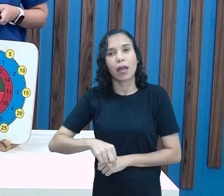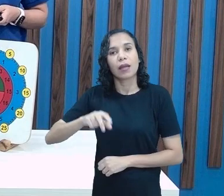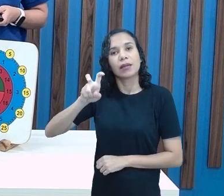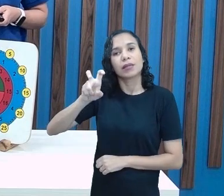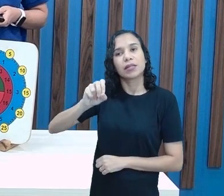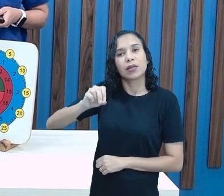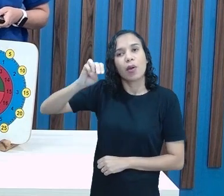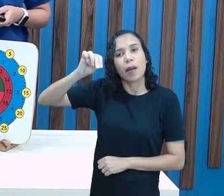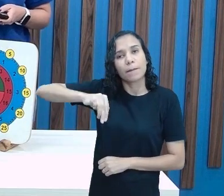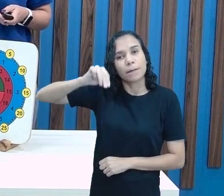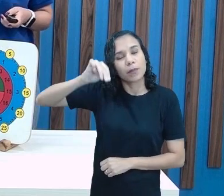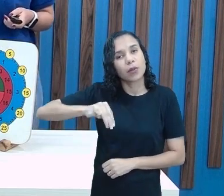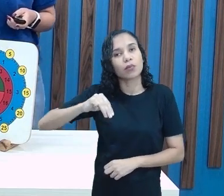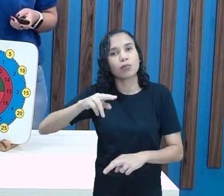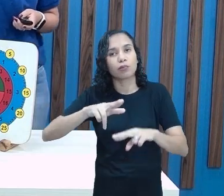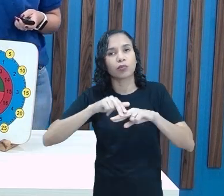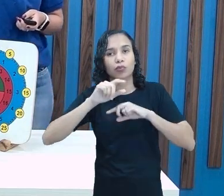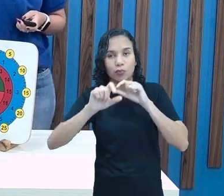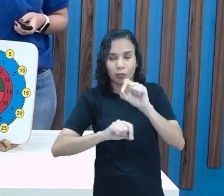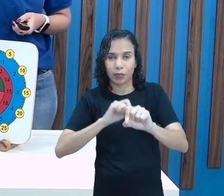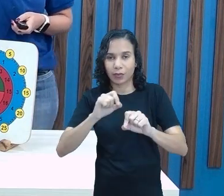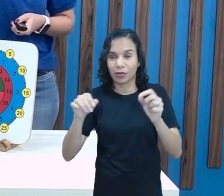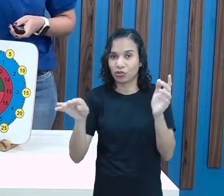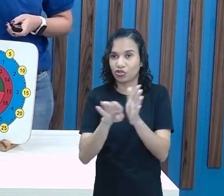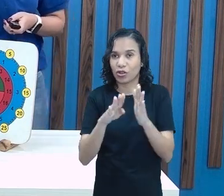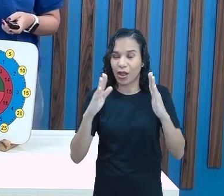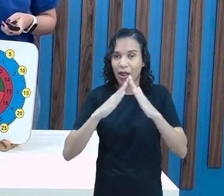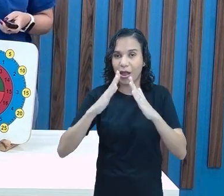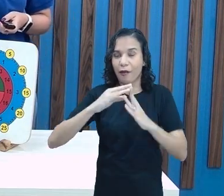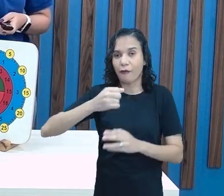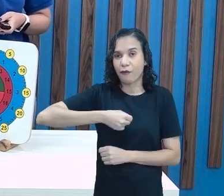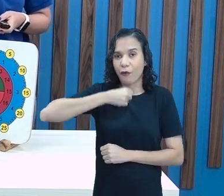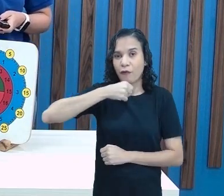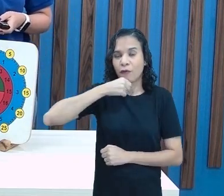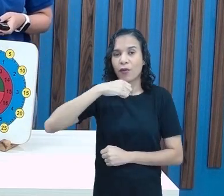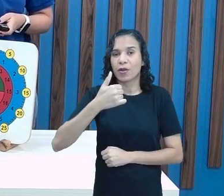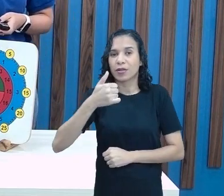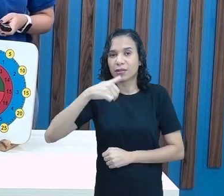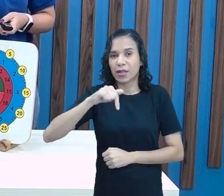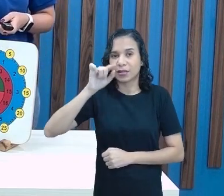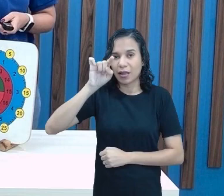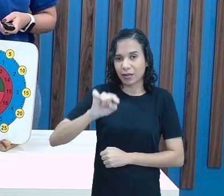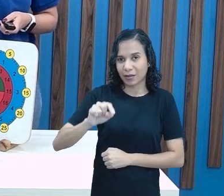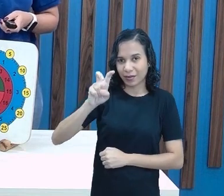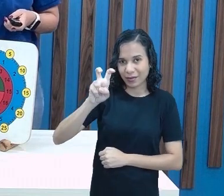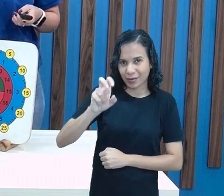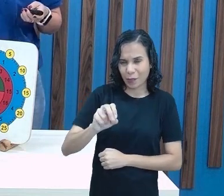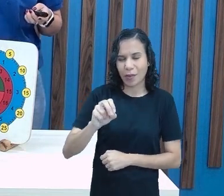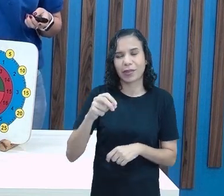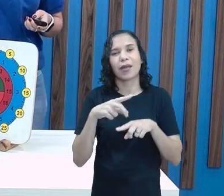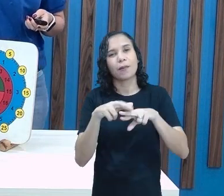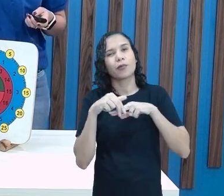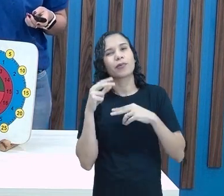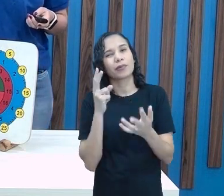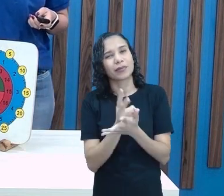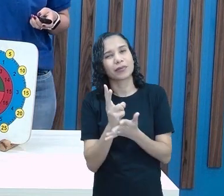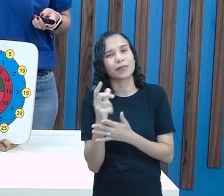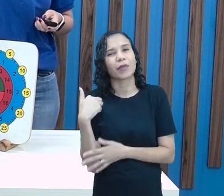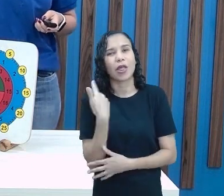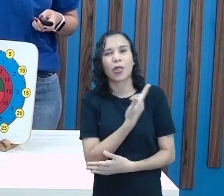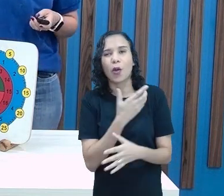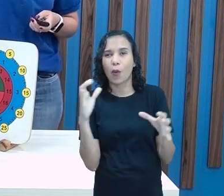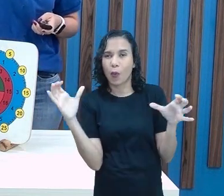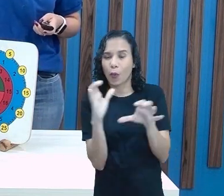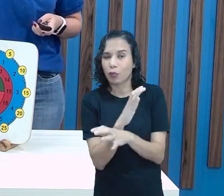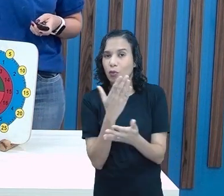50 minutos. Logo, ele vai chegar na casa da sua avó às 17h50. E como sempre, para terminar a aula, eu